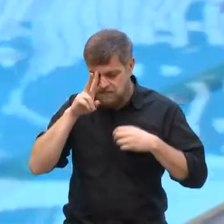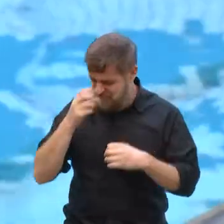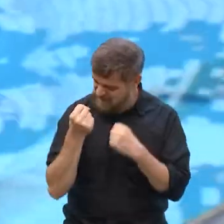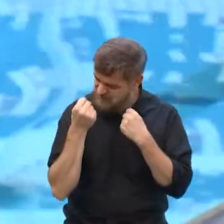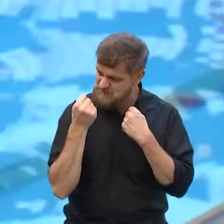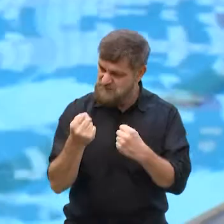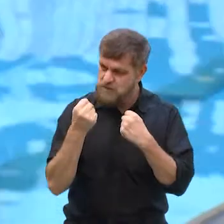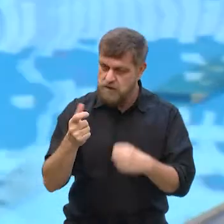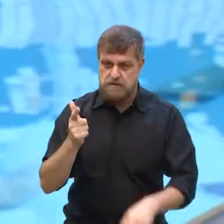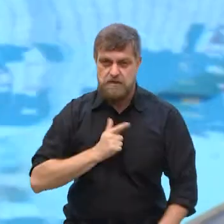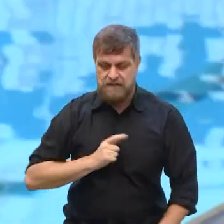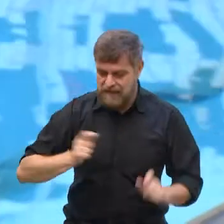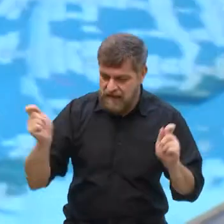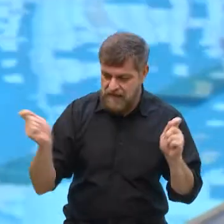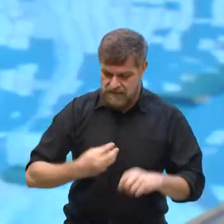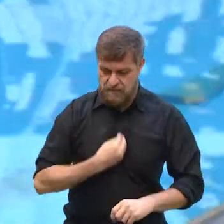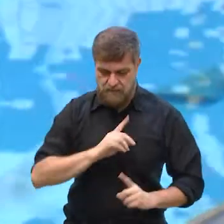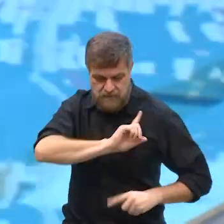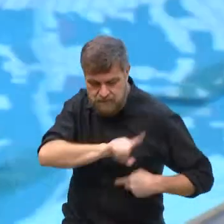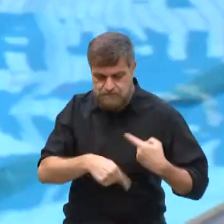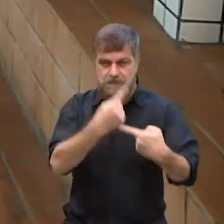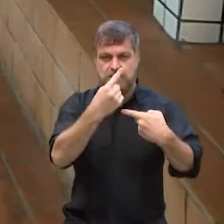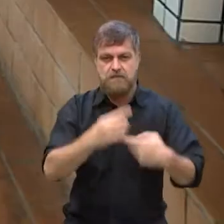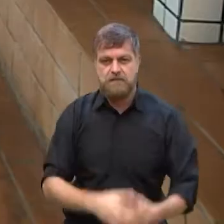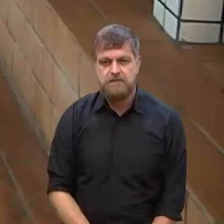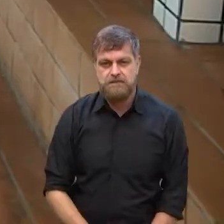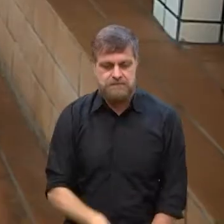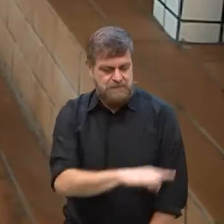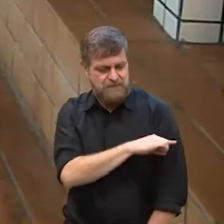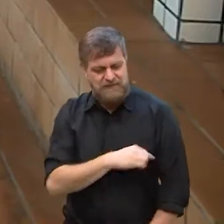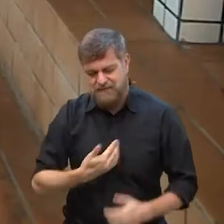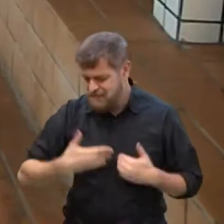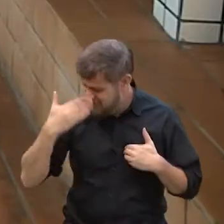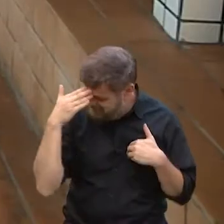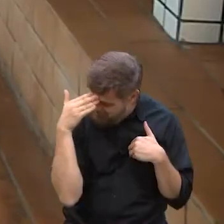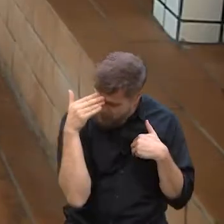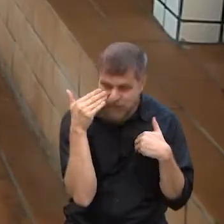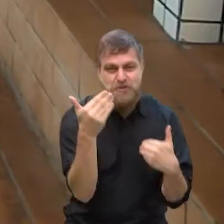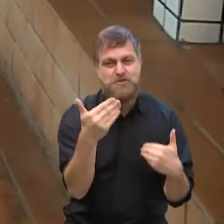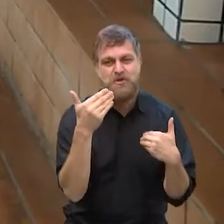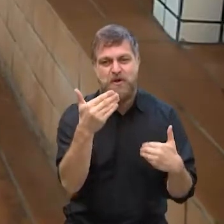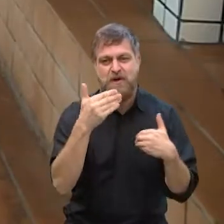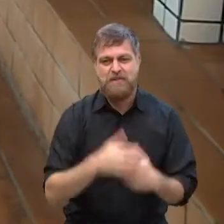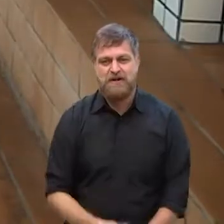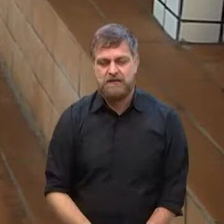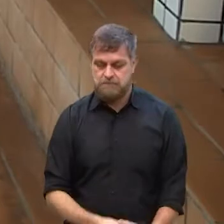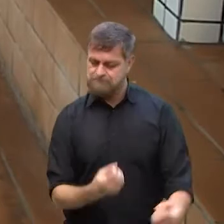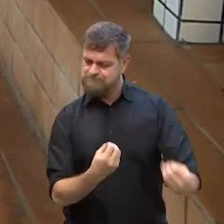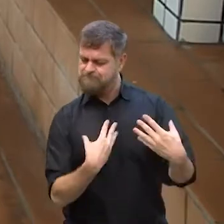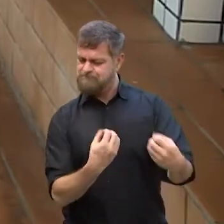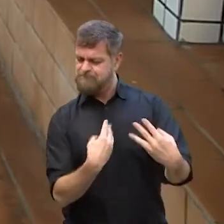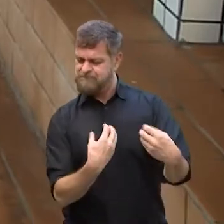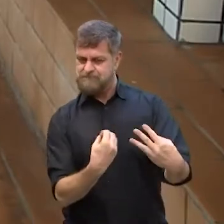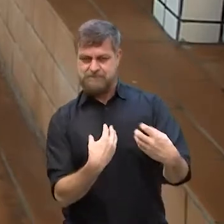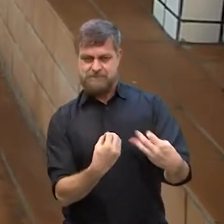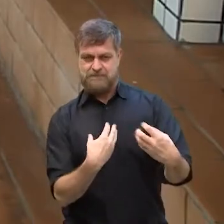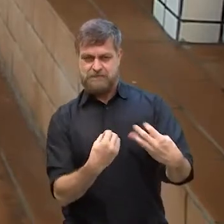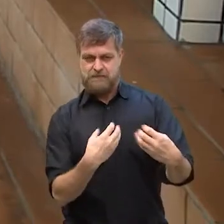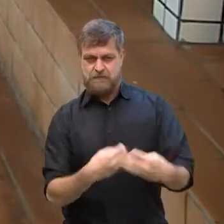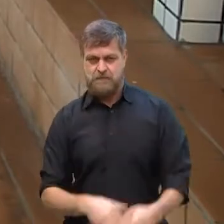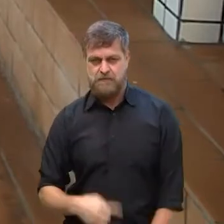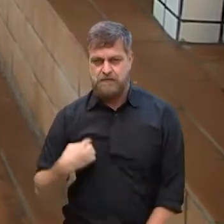do sorriso, e o sorriso ele pode transformar vidas. Daniel, muitíssimo obrigado por essa aula que você deu pra